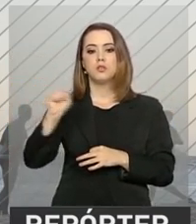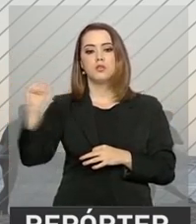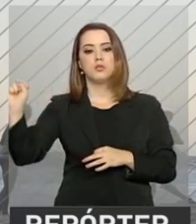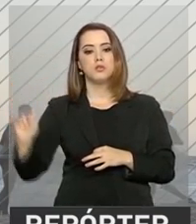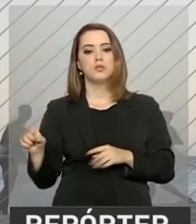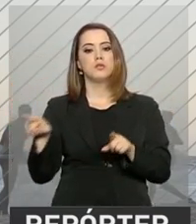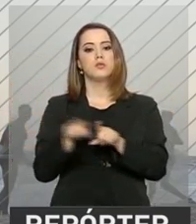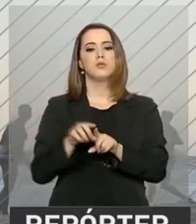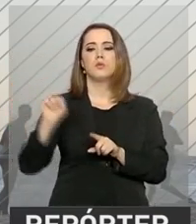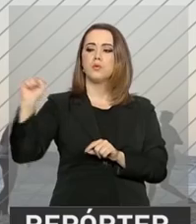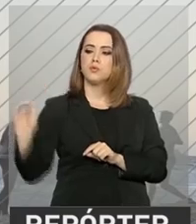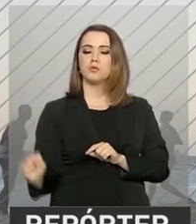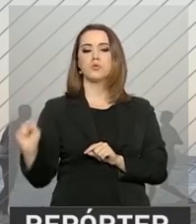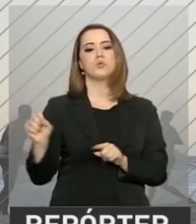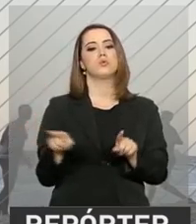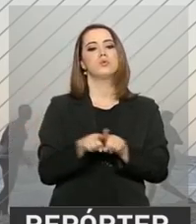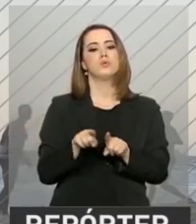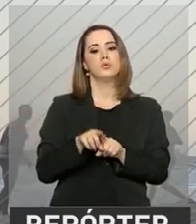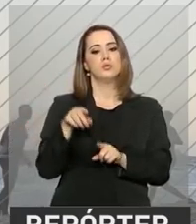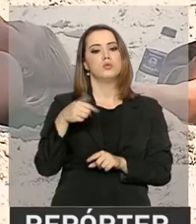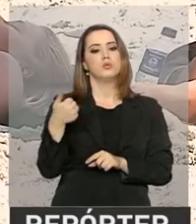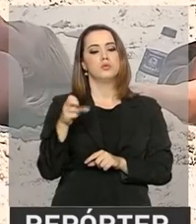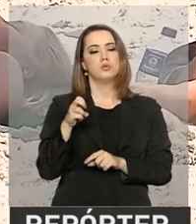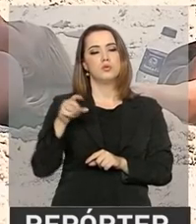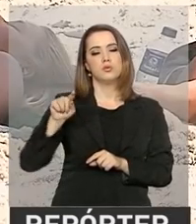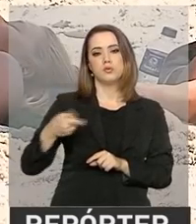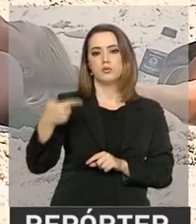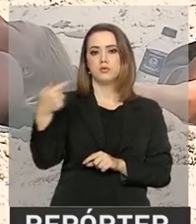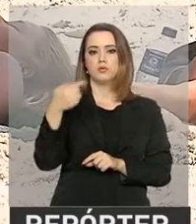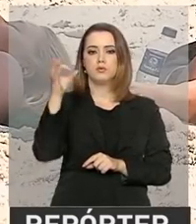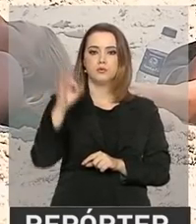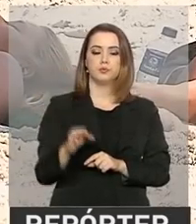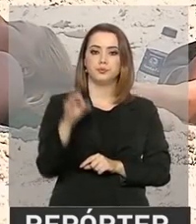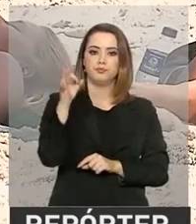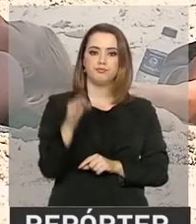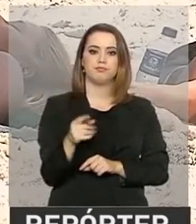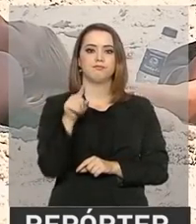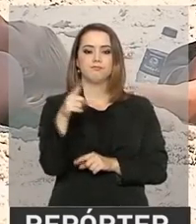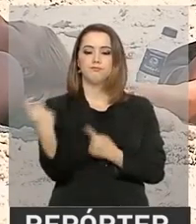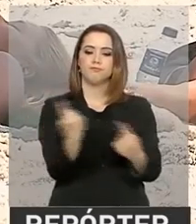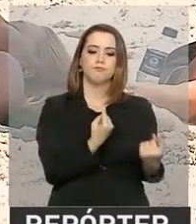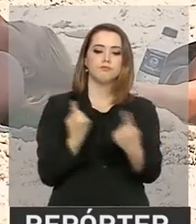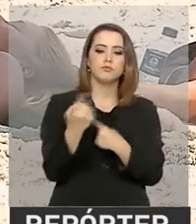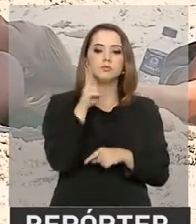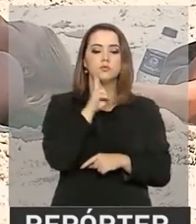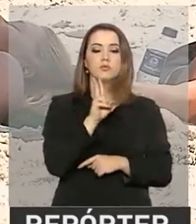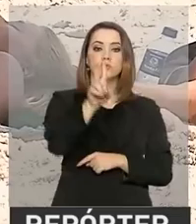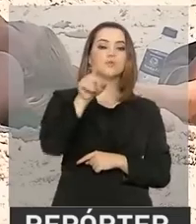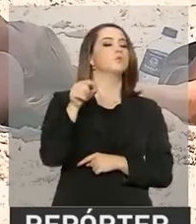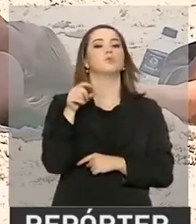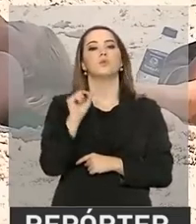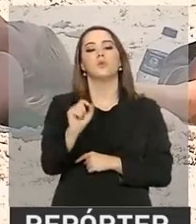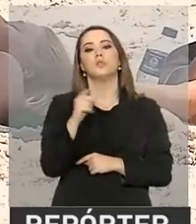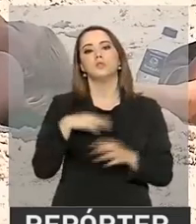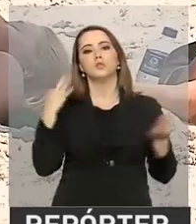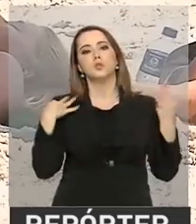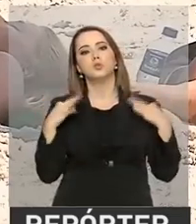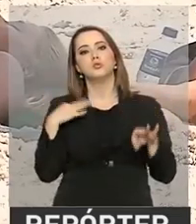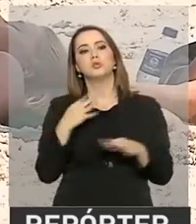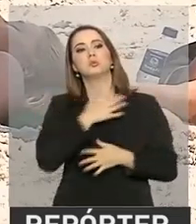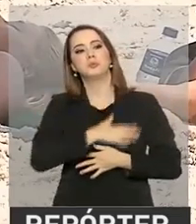região sul com 15,7 nas ruas é fácil ver que os turistas brasileiros e estrangeiros